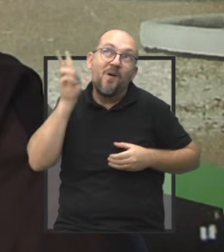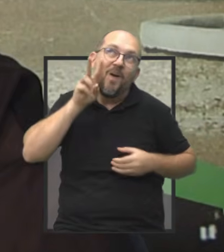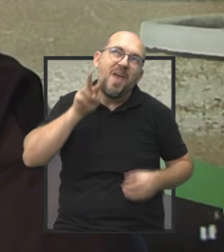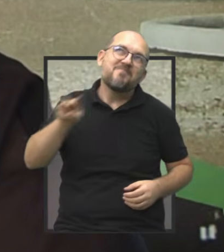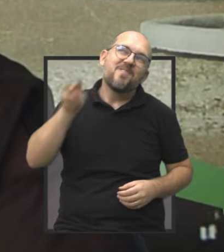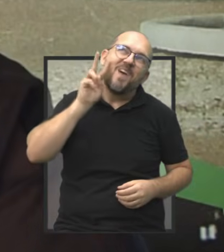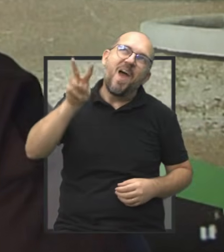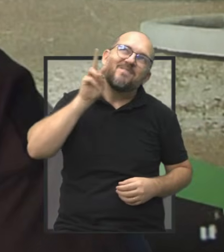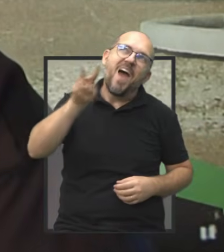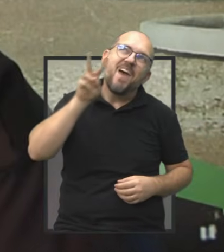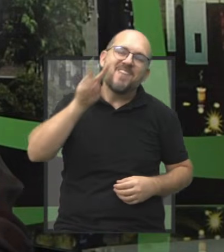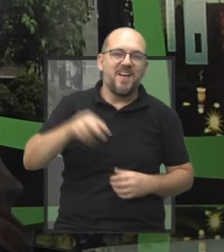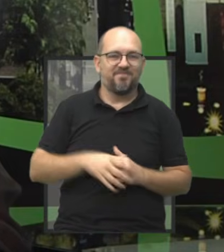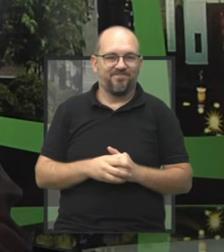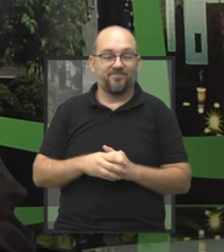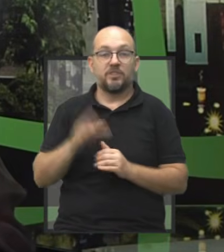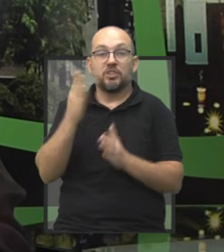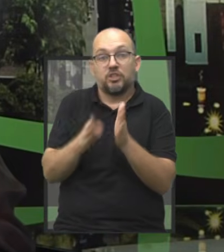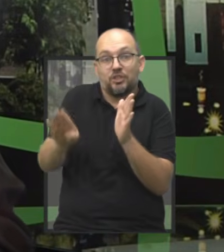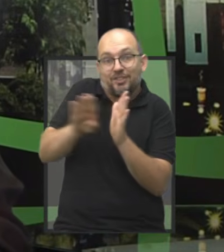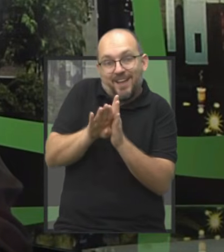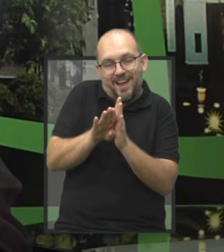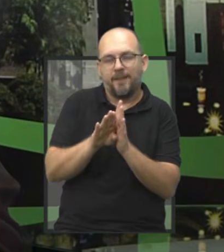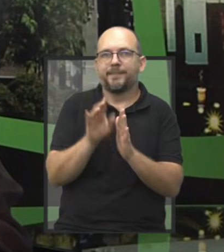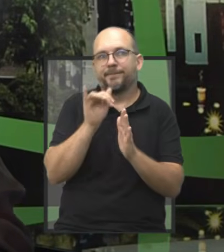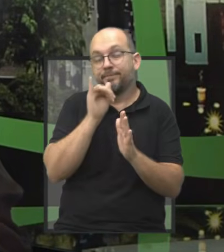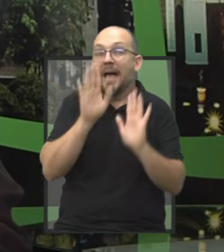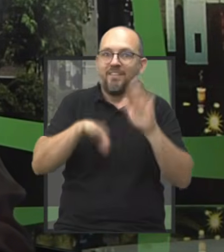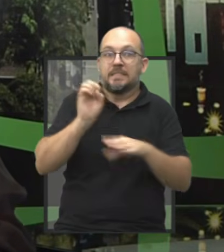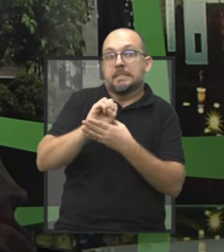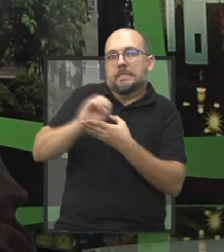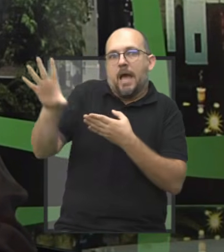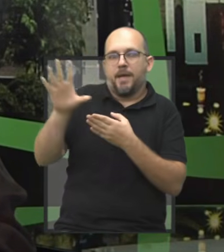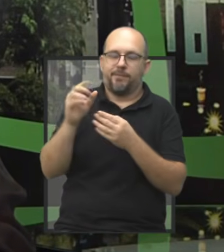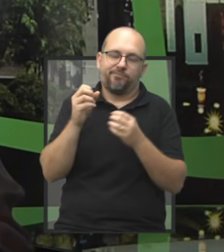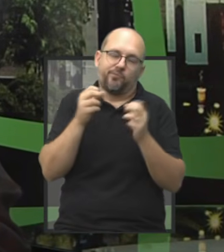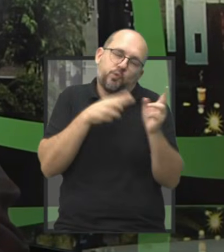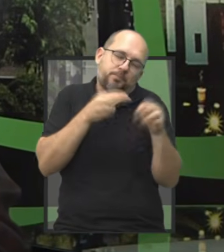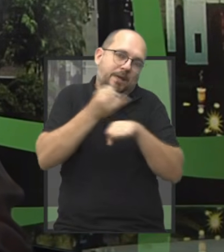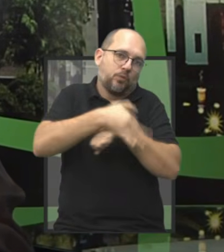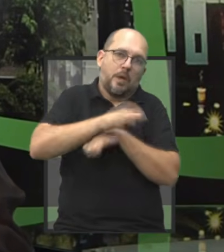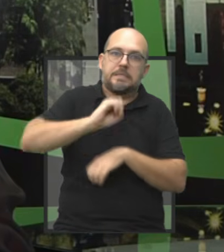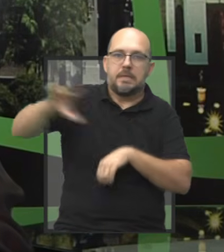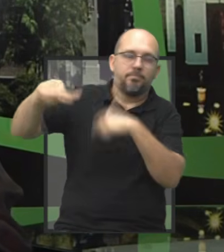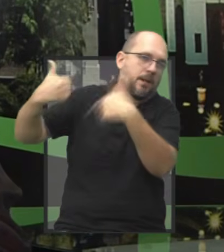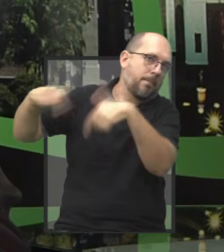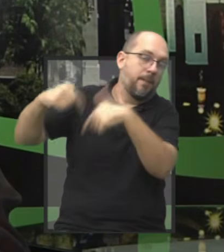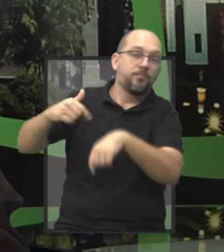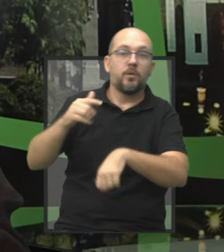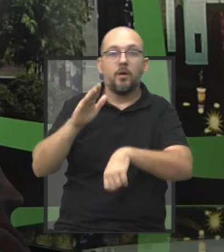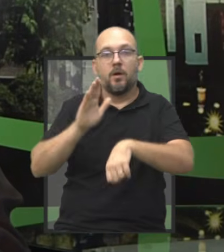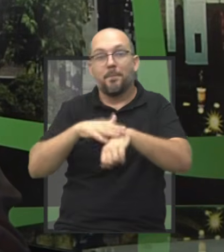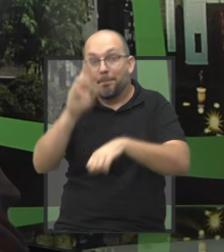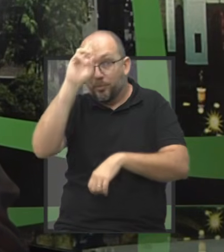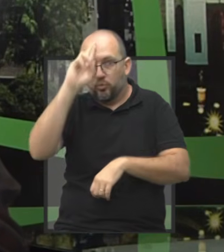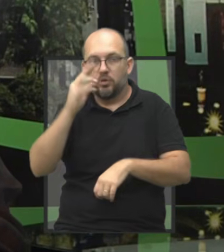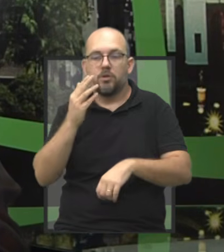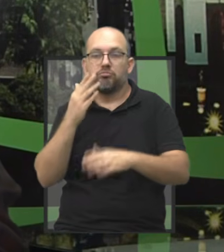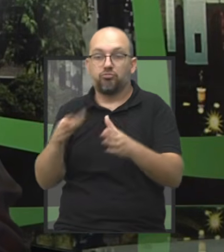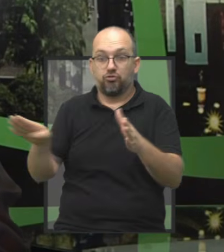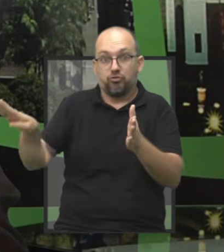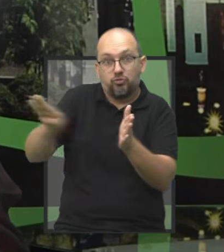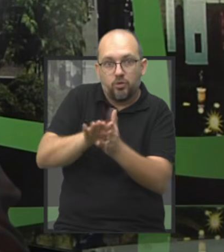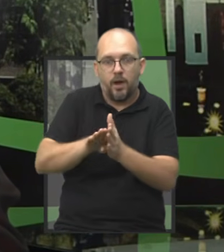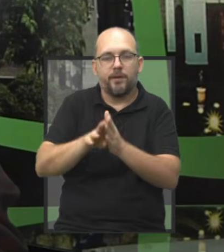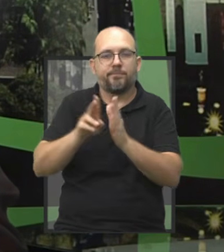bolso cheio de dinheiro. Ele chegava, aliás ele saía, a gente nem estava acordado. A hora do almoço, mesa posta,